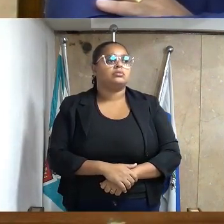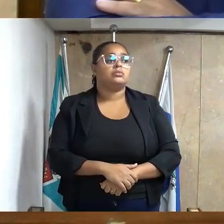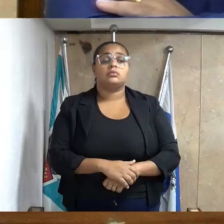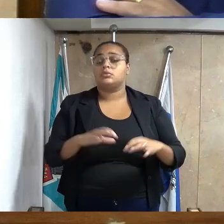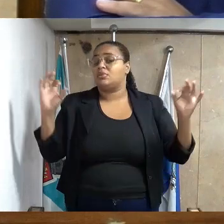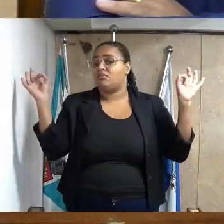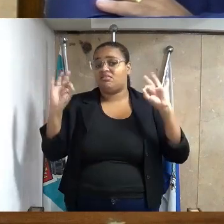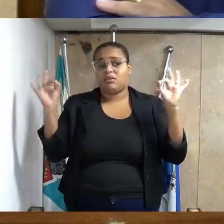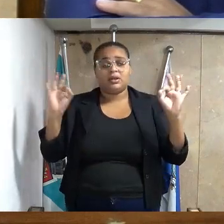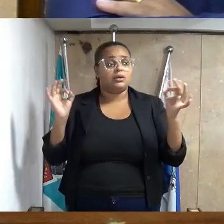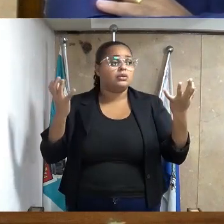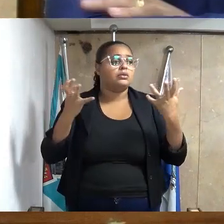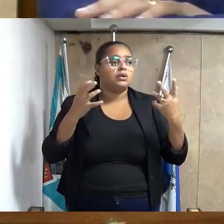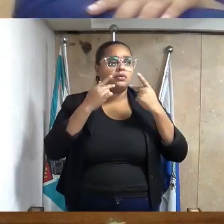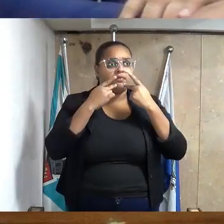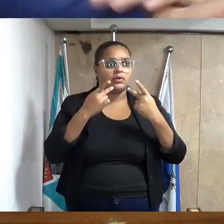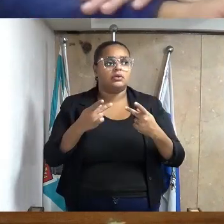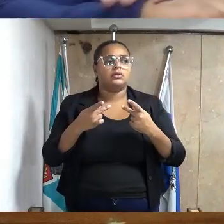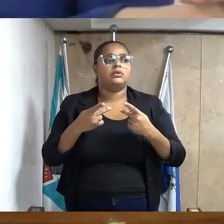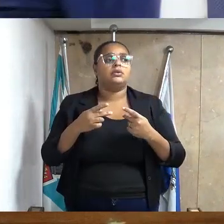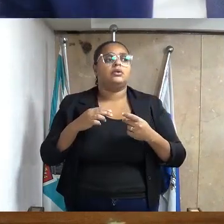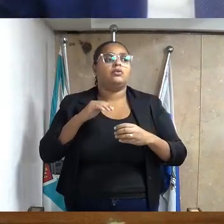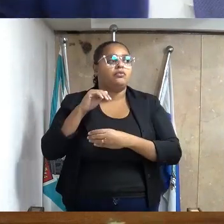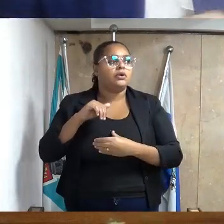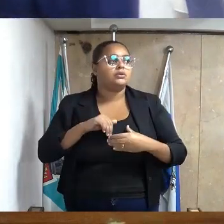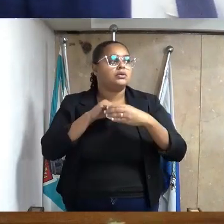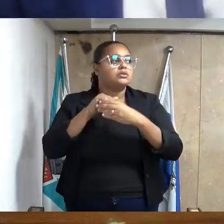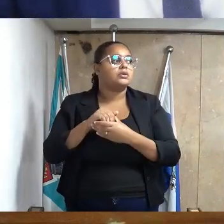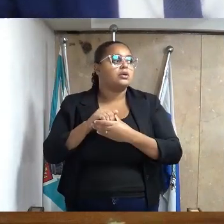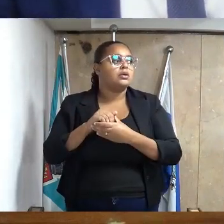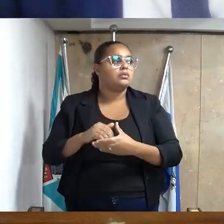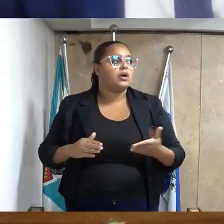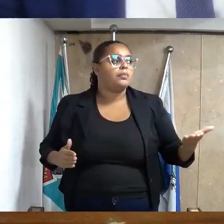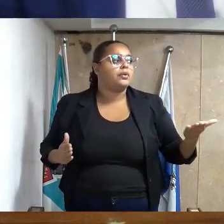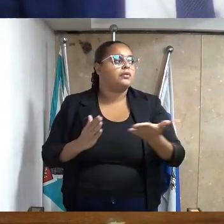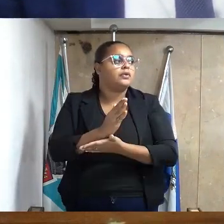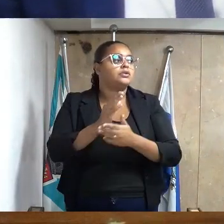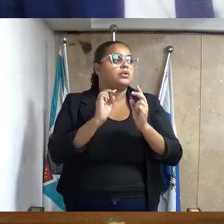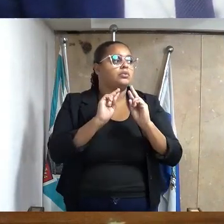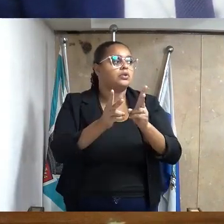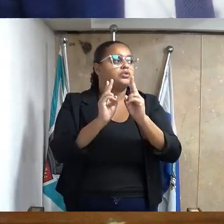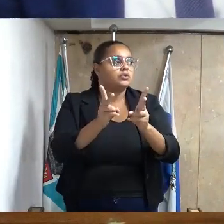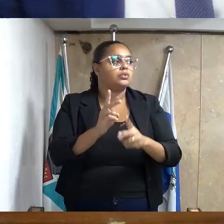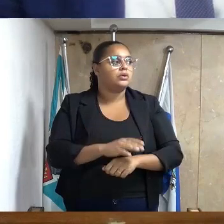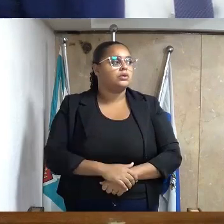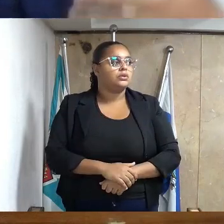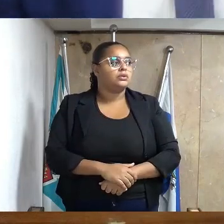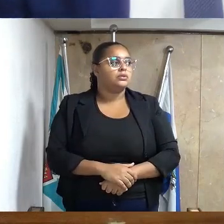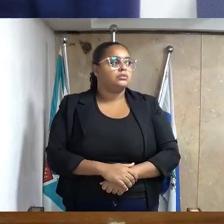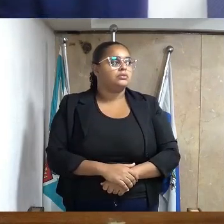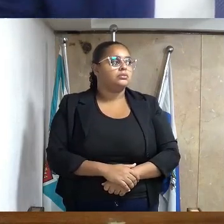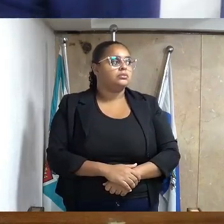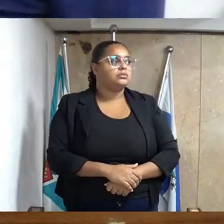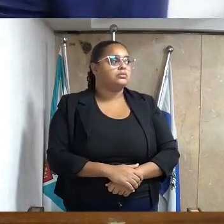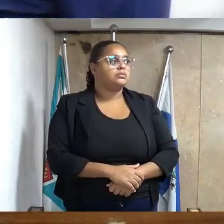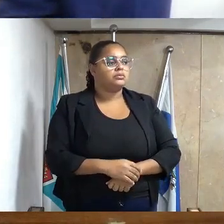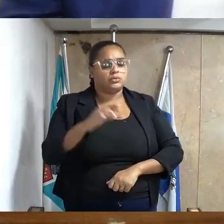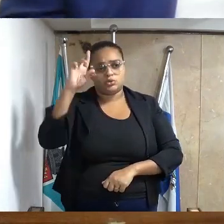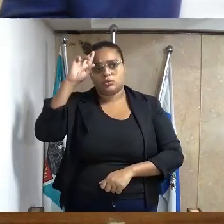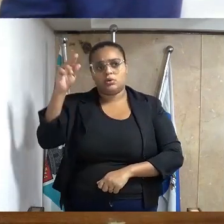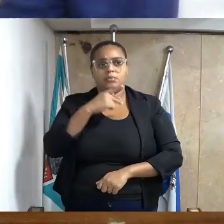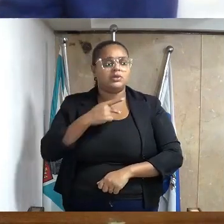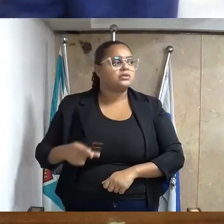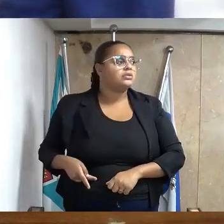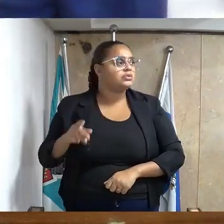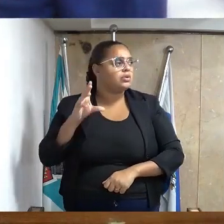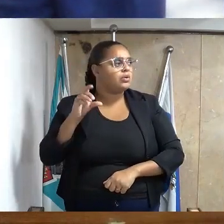Não tendo quem queira discutir a matéria encontra-se em votação. Aqueles que aprovam permaneçam como estão. Senhor presidente, questão de